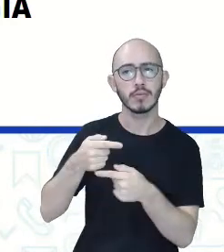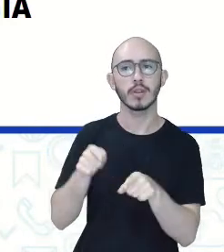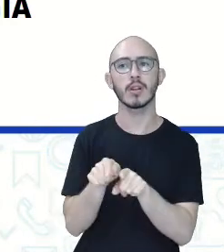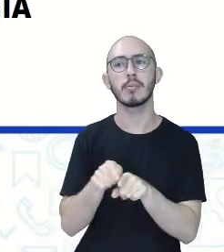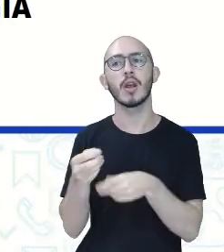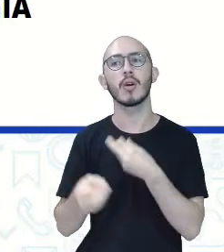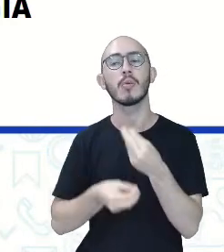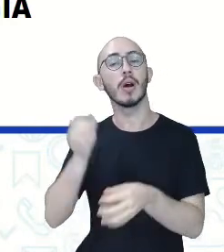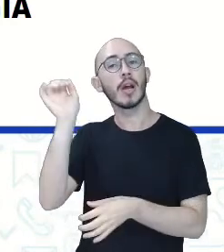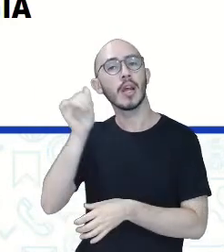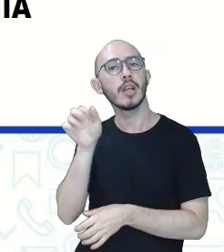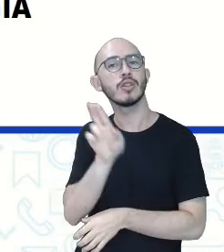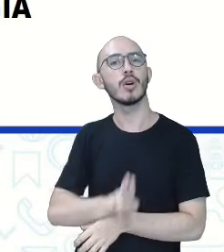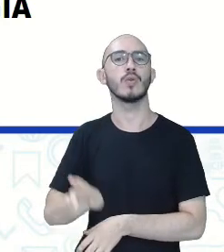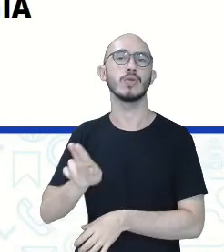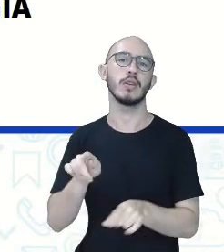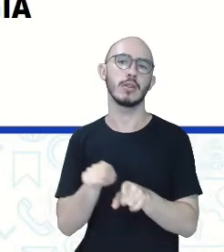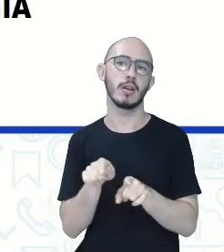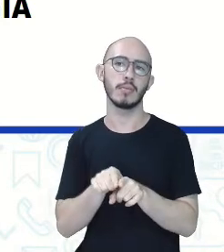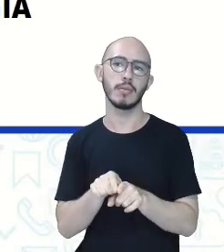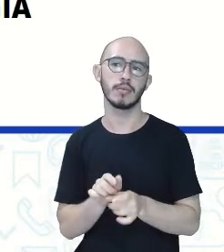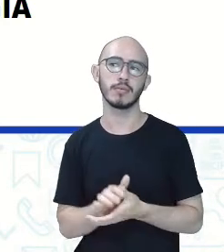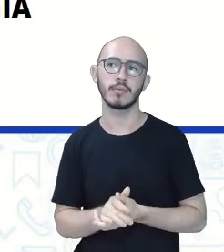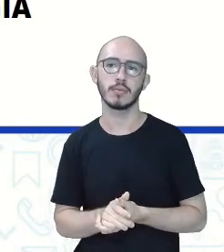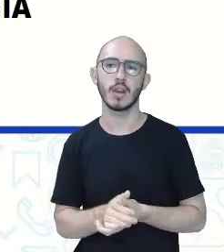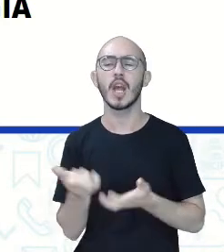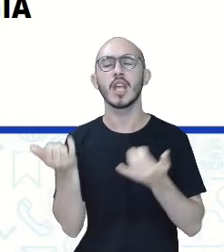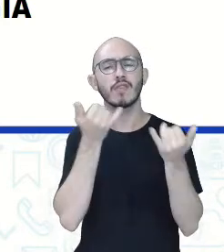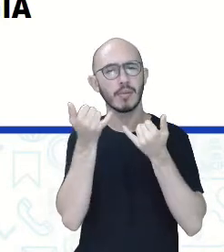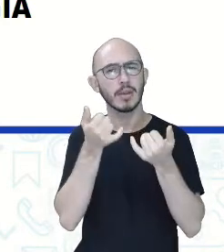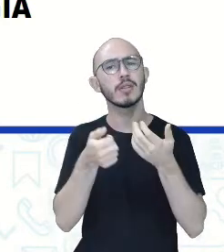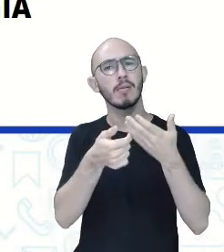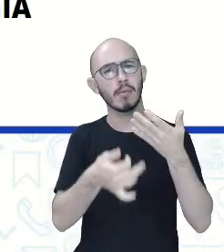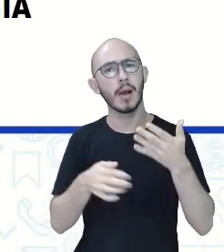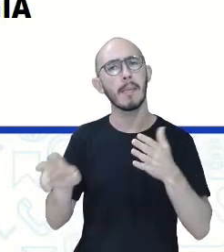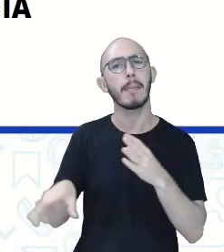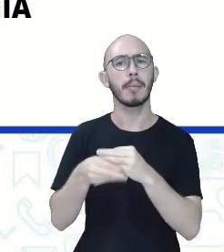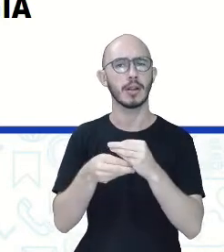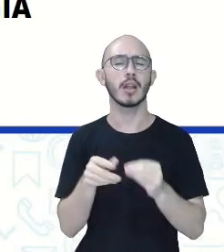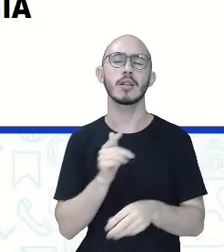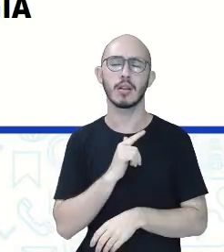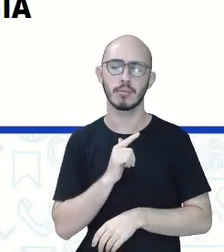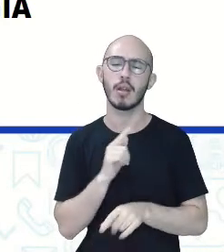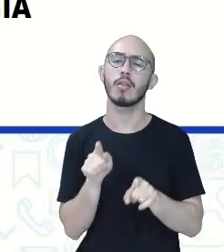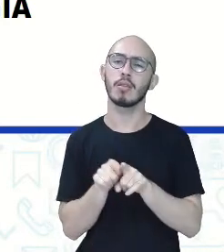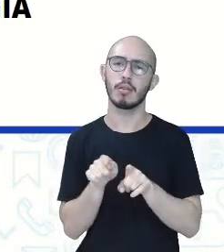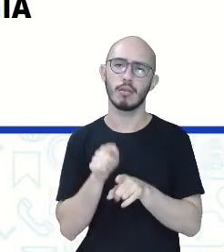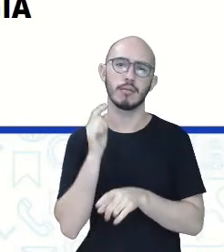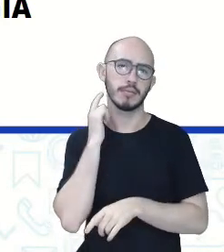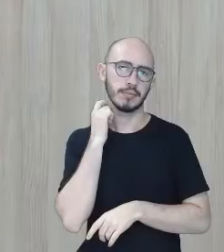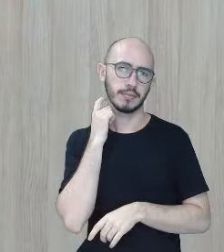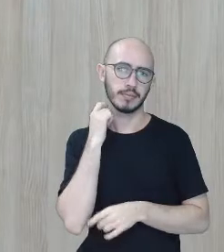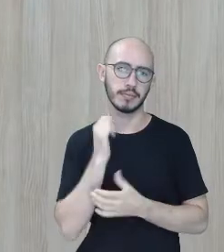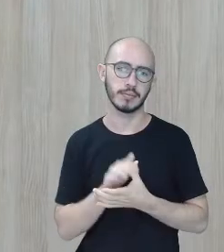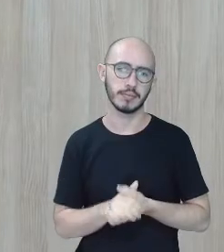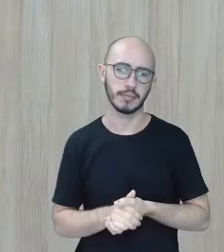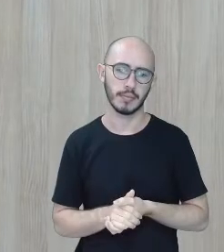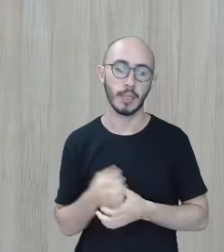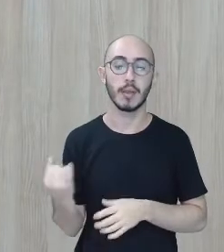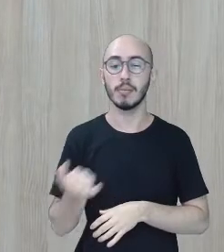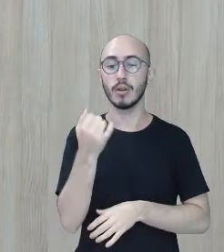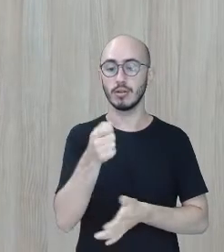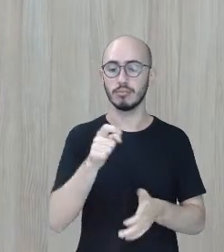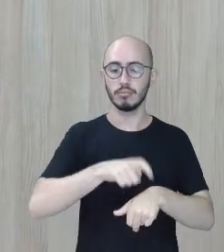o consumo de energia e também outras informações que ele também informa. Então, é importante, ao comprar